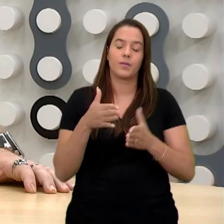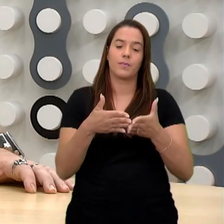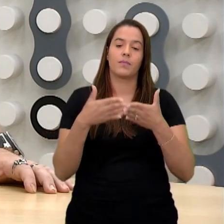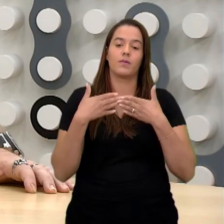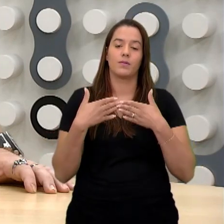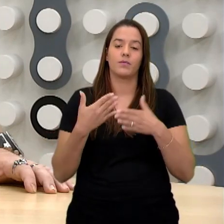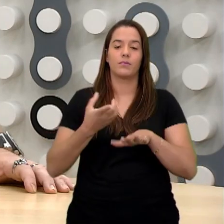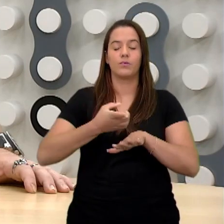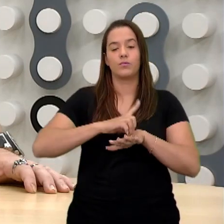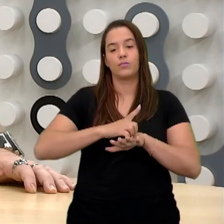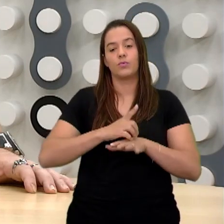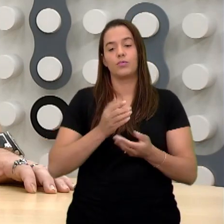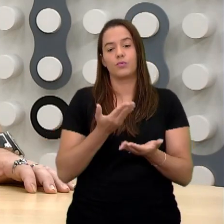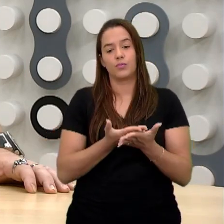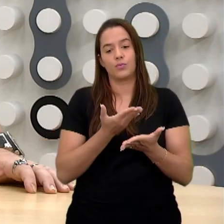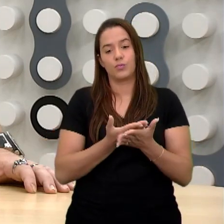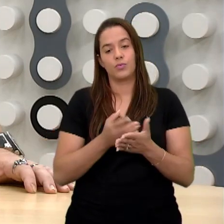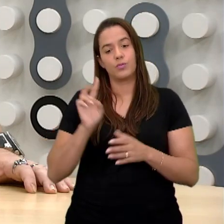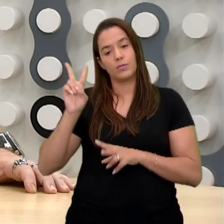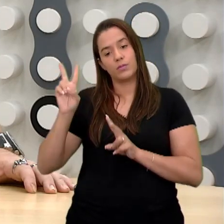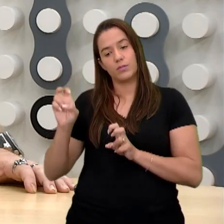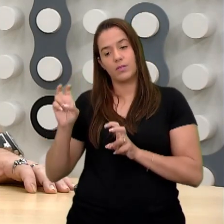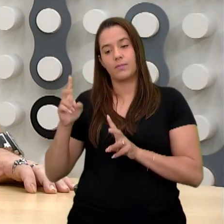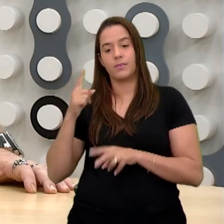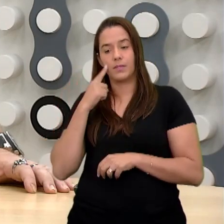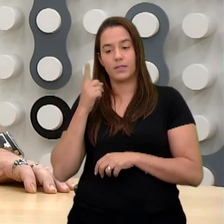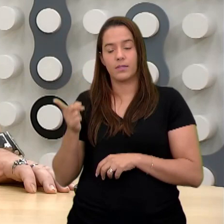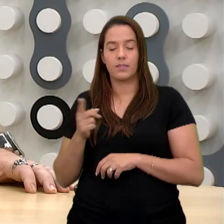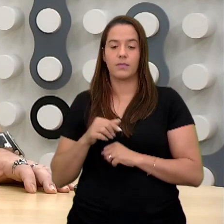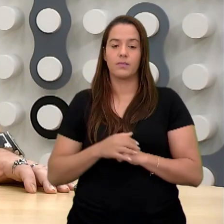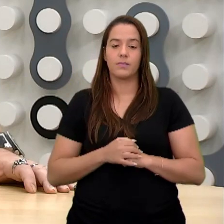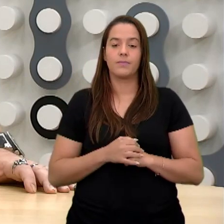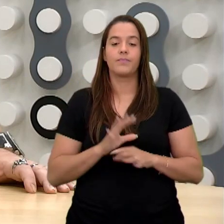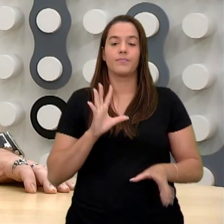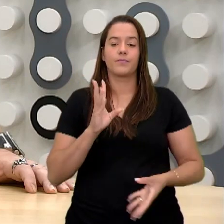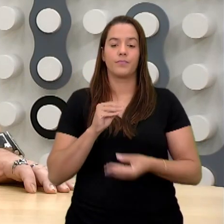solicitar, né, o estudo deste componente aí que faz parte